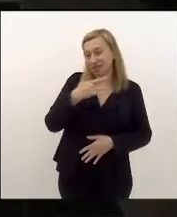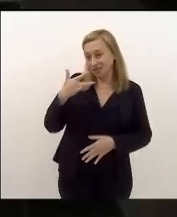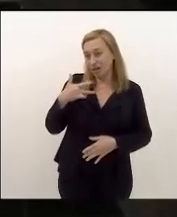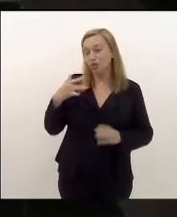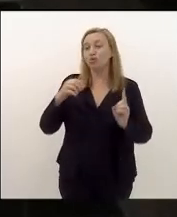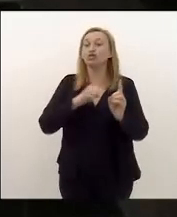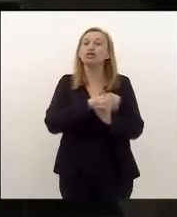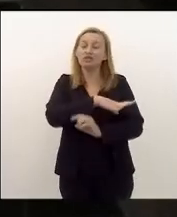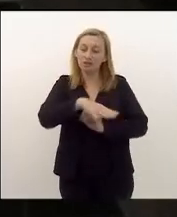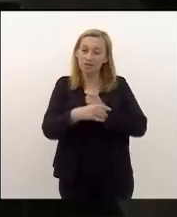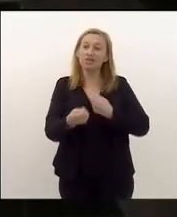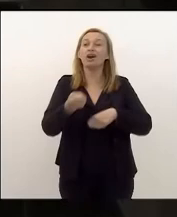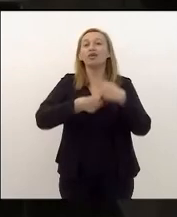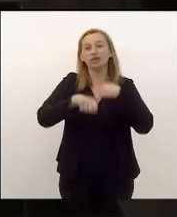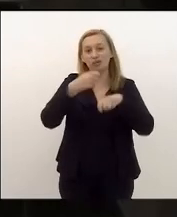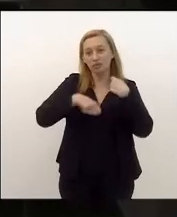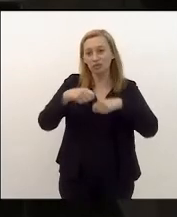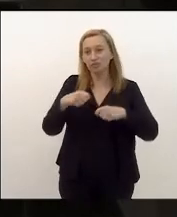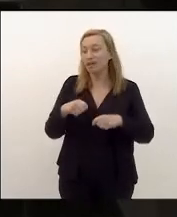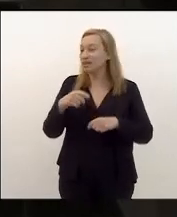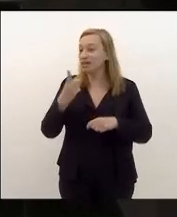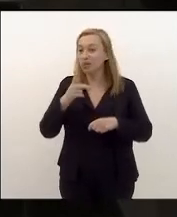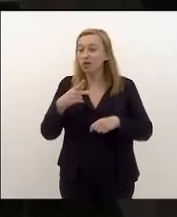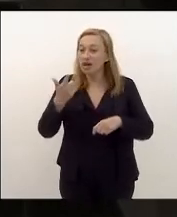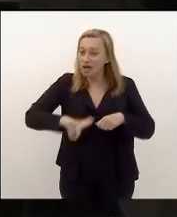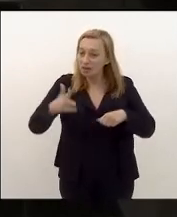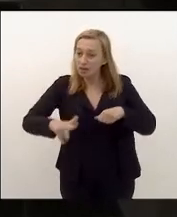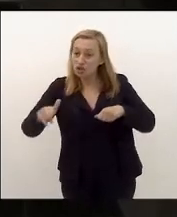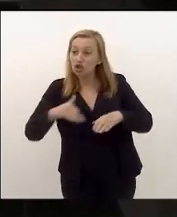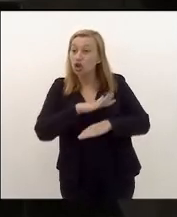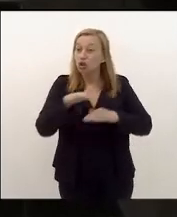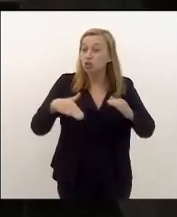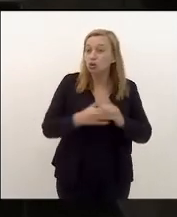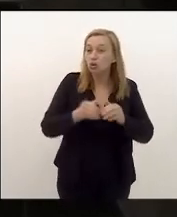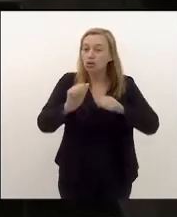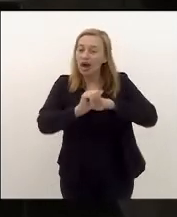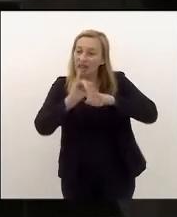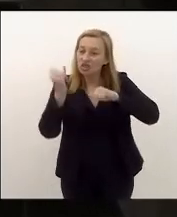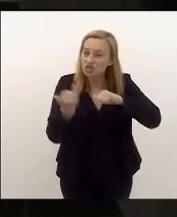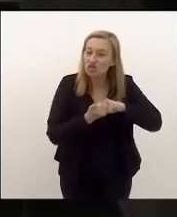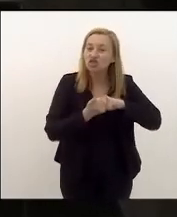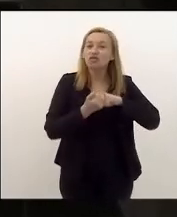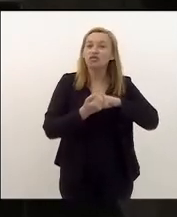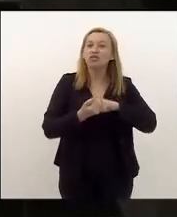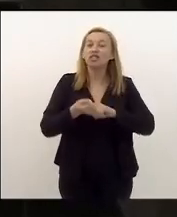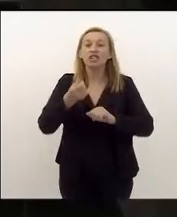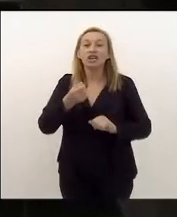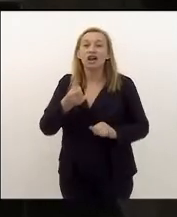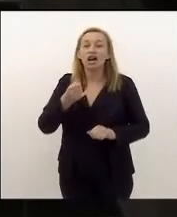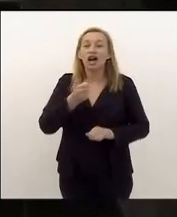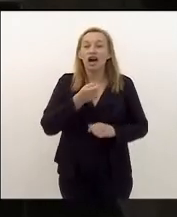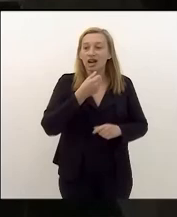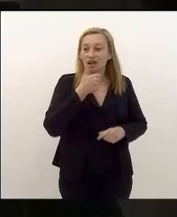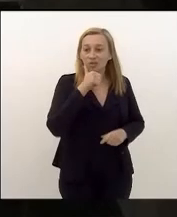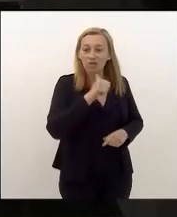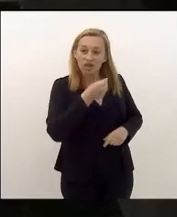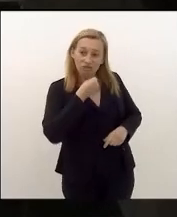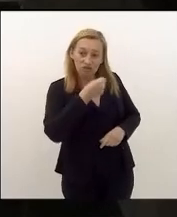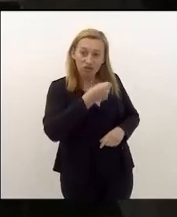repetir todos os adjetivos qualificativos que a jornalista Vera